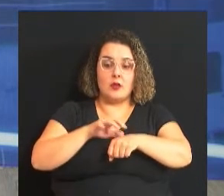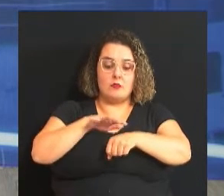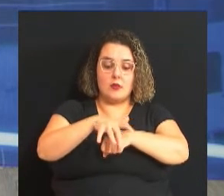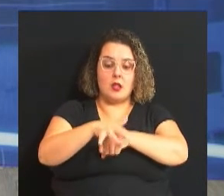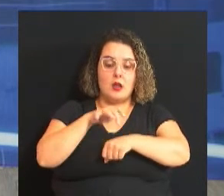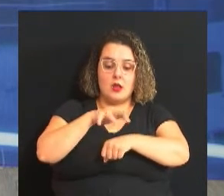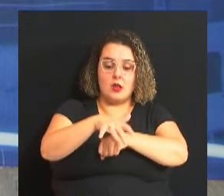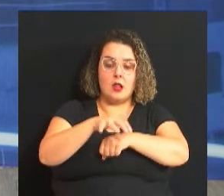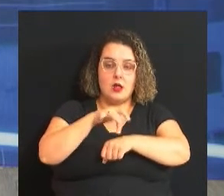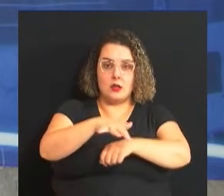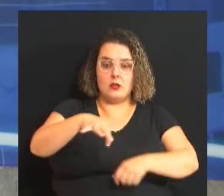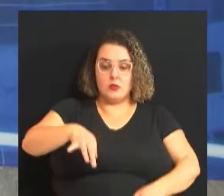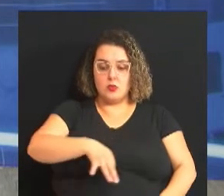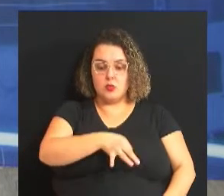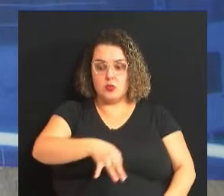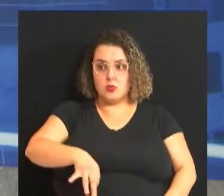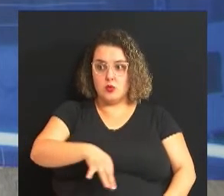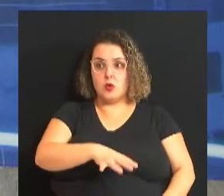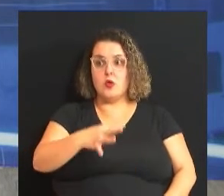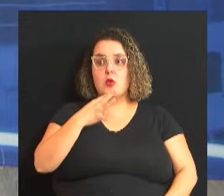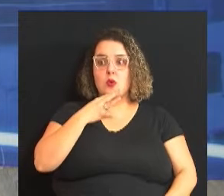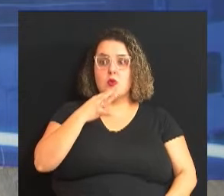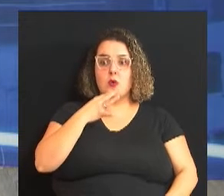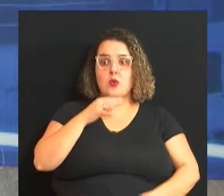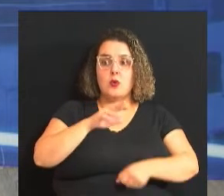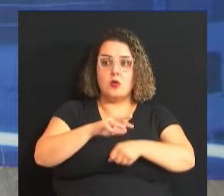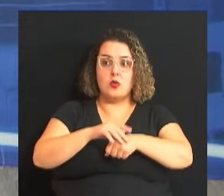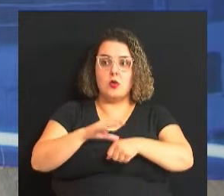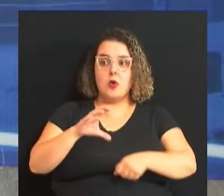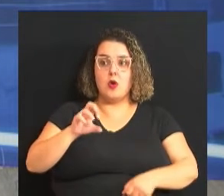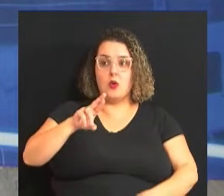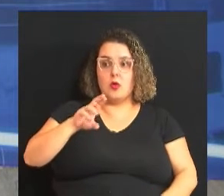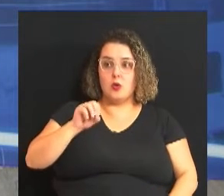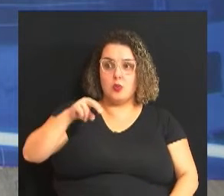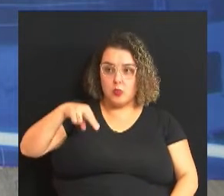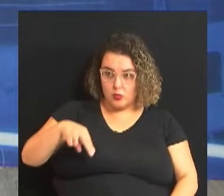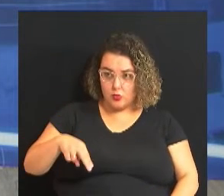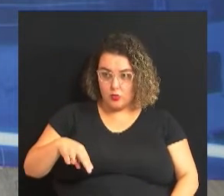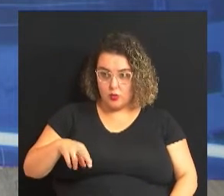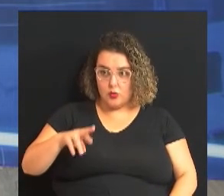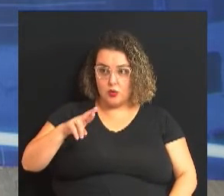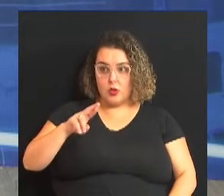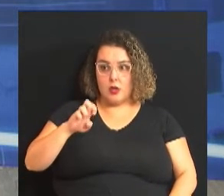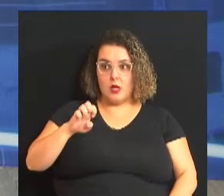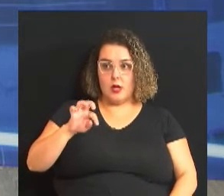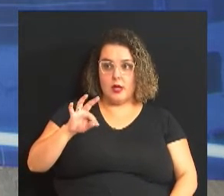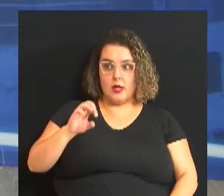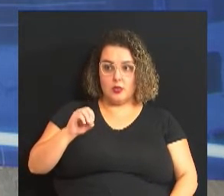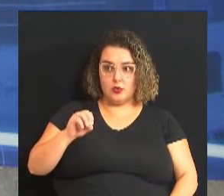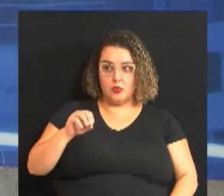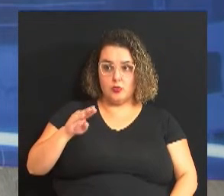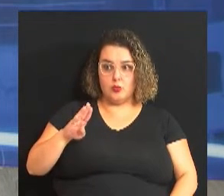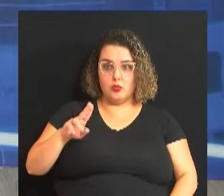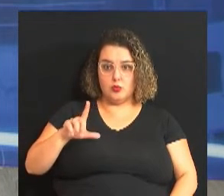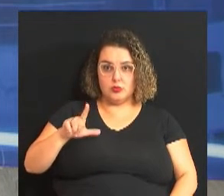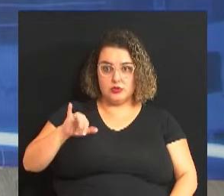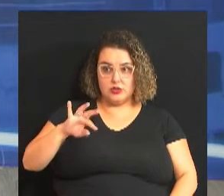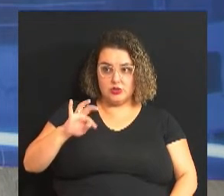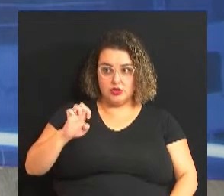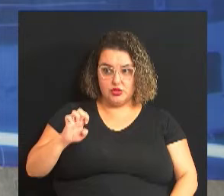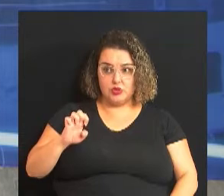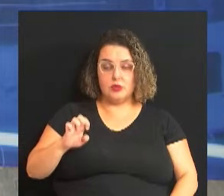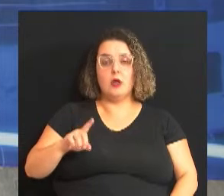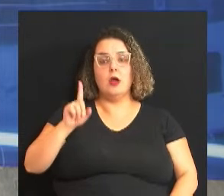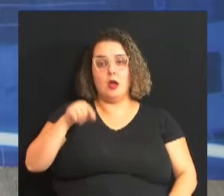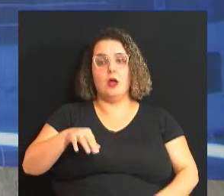intestinais, que é o que a gente conhece por doença de Crohn e retocolite ulcerativa. Essas são doenças